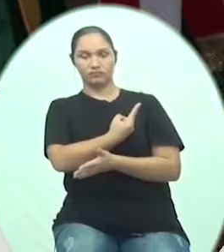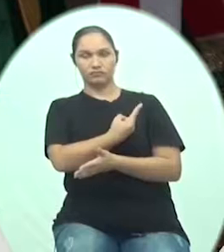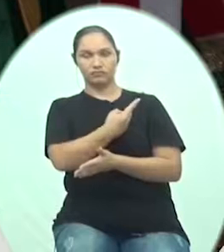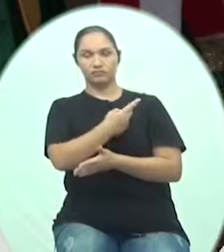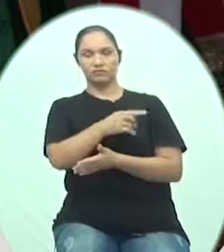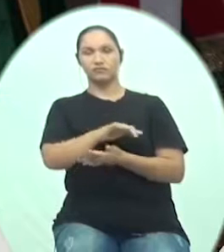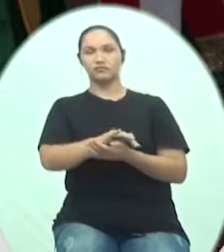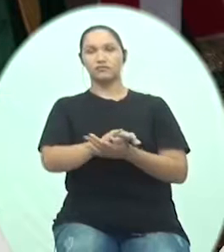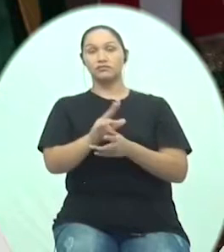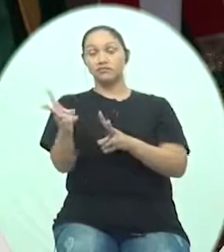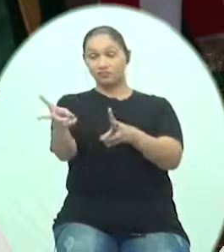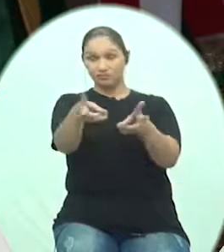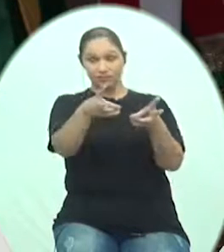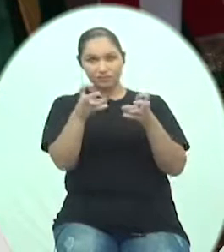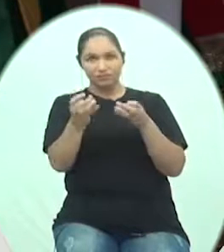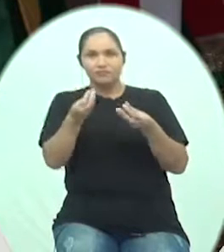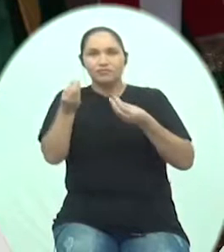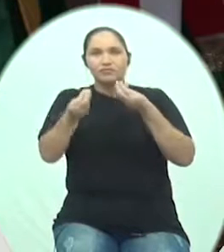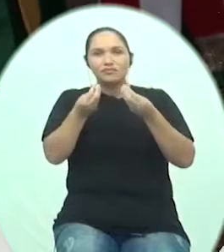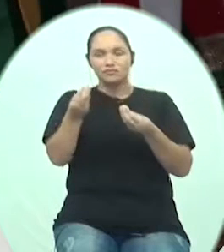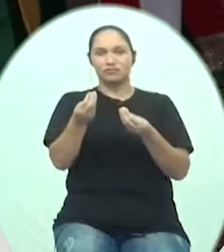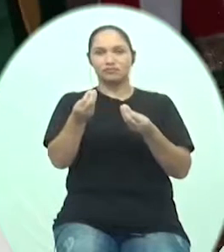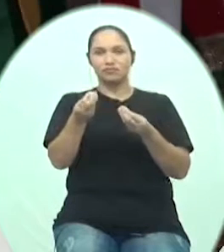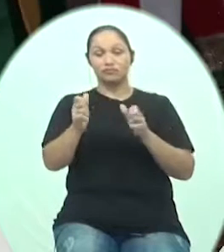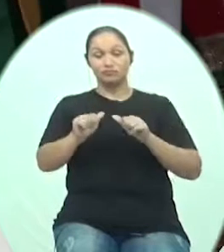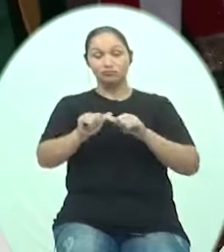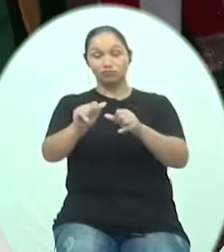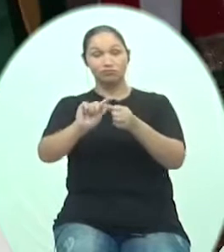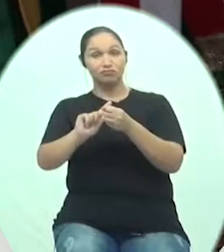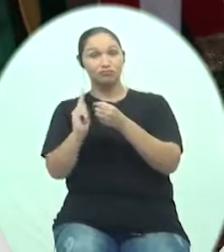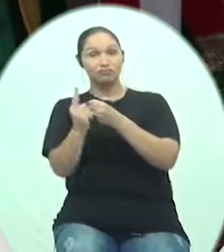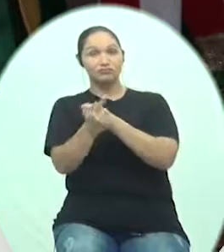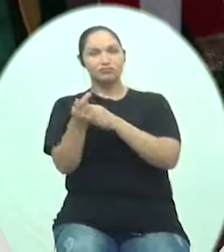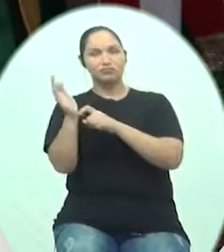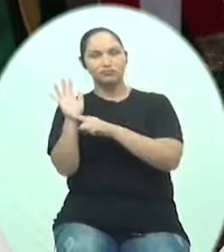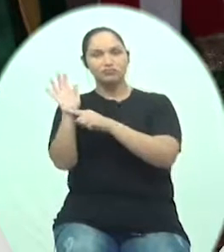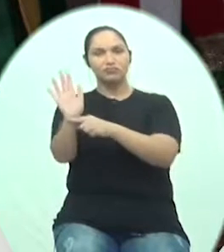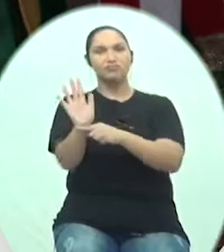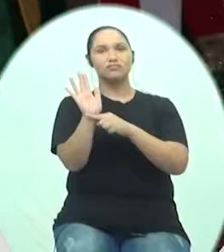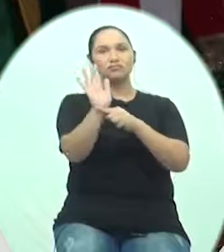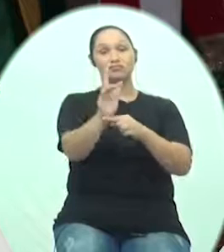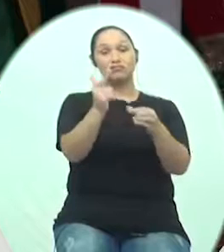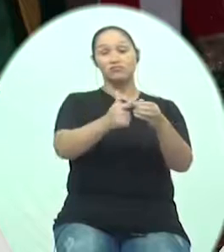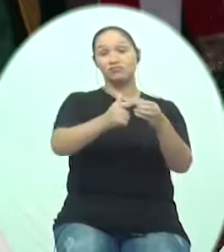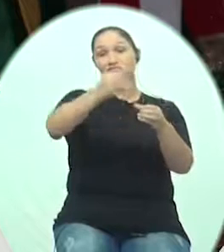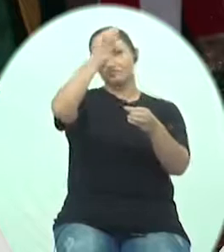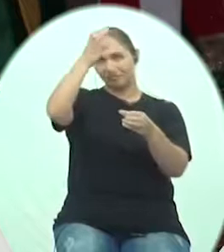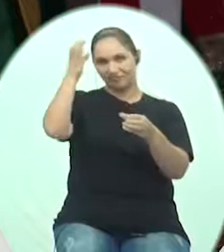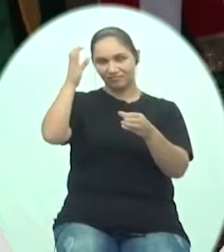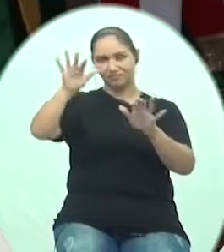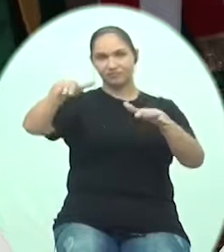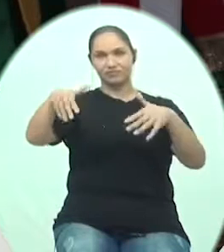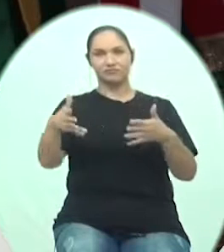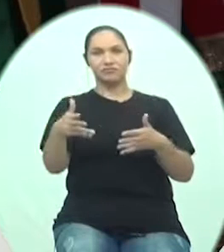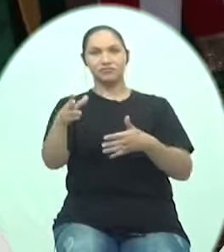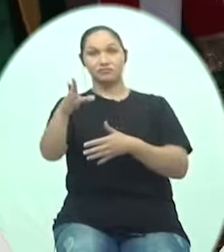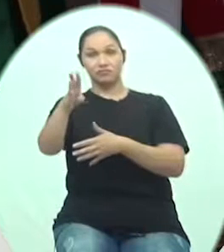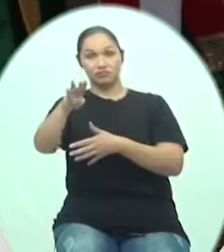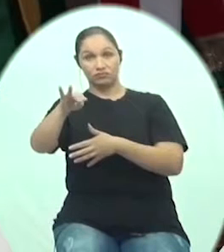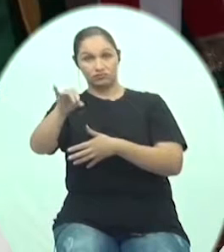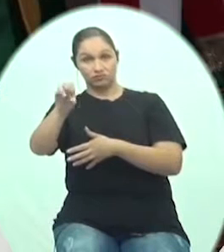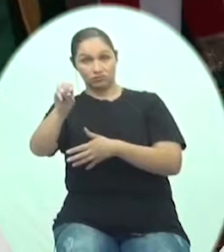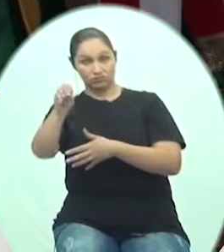acompanhando percebemos o quanto a rede JA vem contribuindo PR a nossa cidade o nosso Bispo